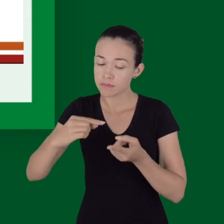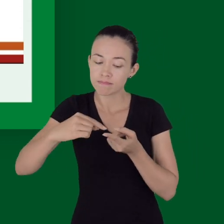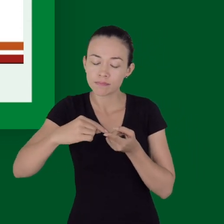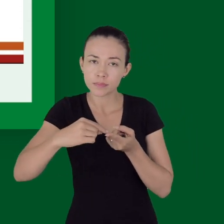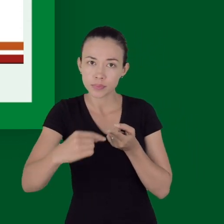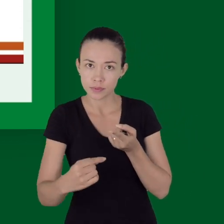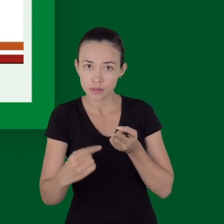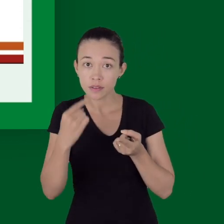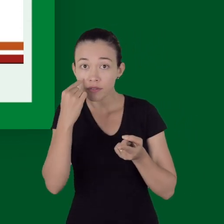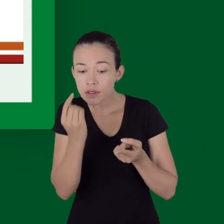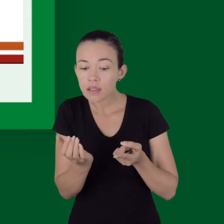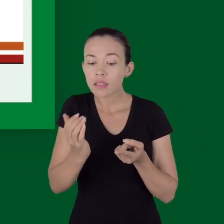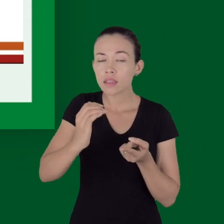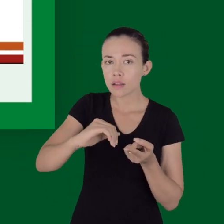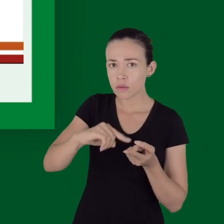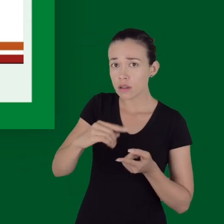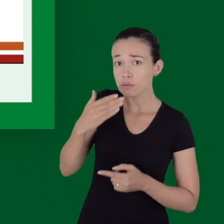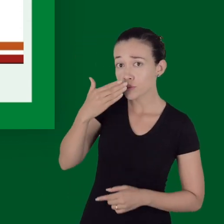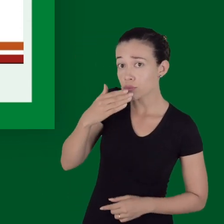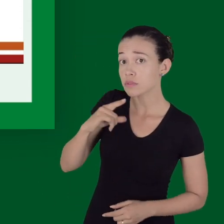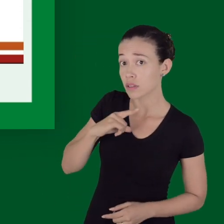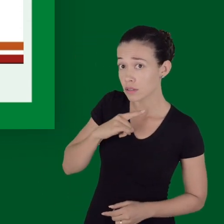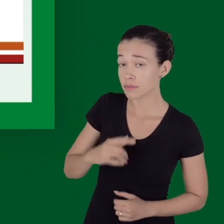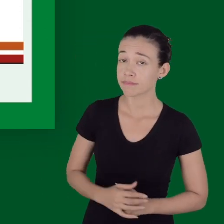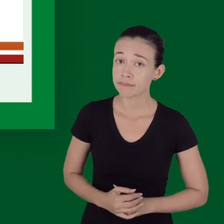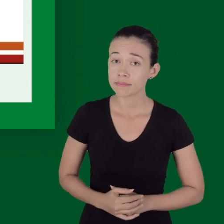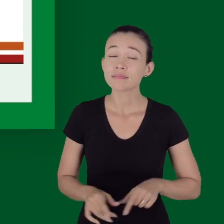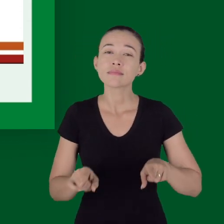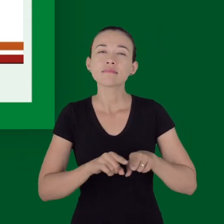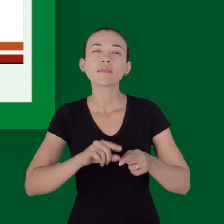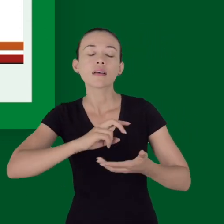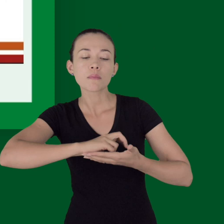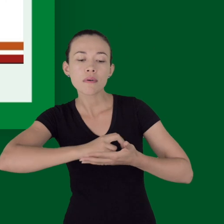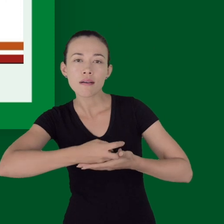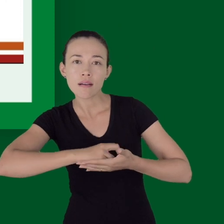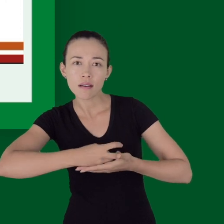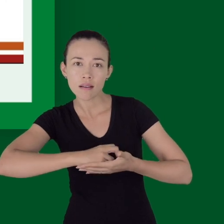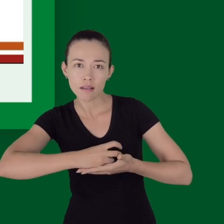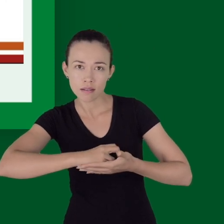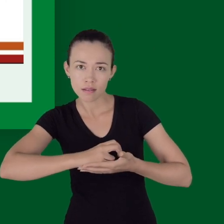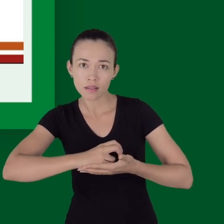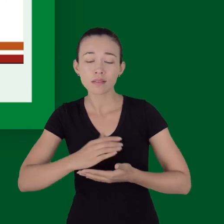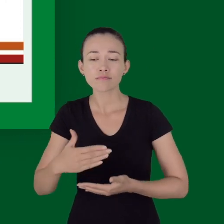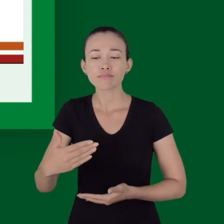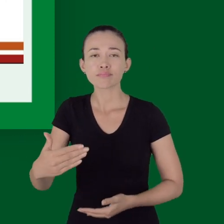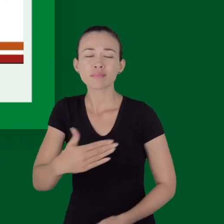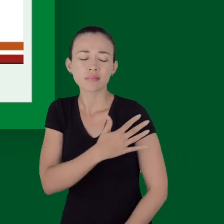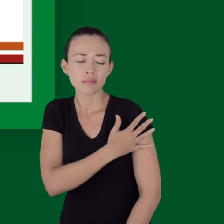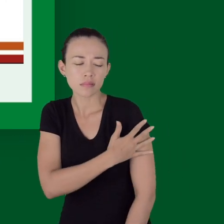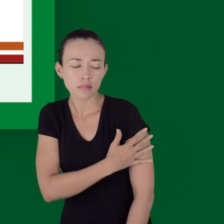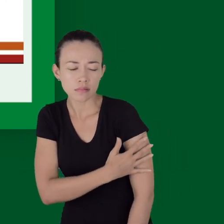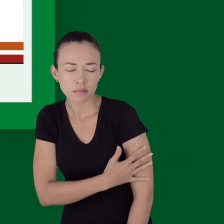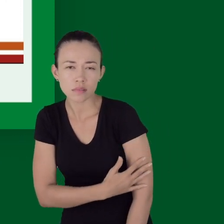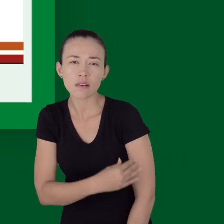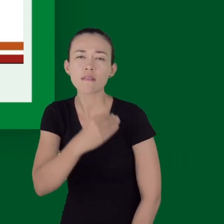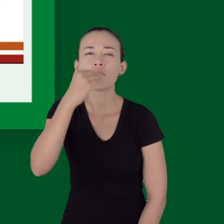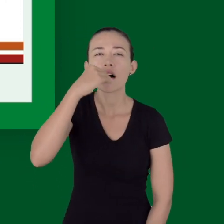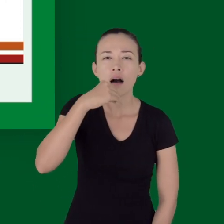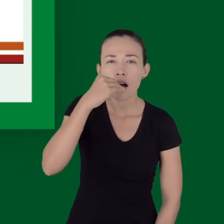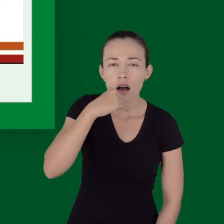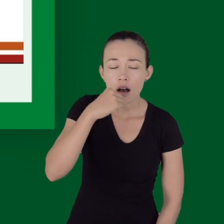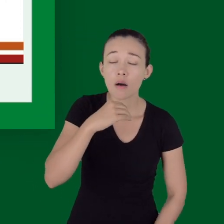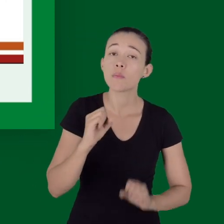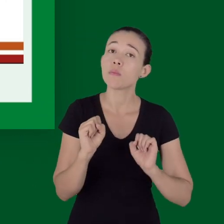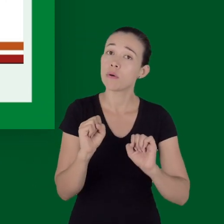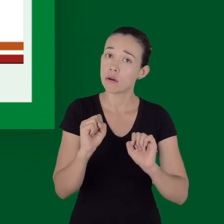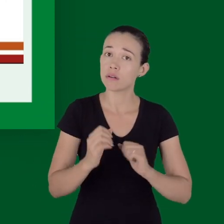capilar. Crise convulsiva focal, que pode ter paresia, o paciente pode evoluir no pós-ictal com uma